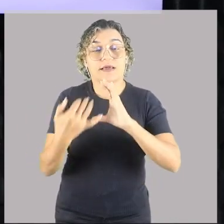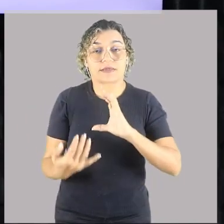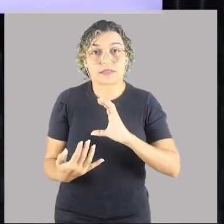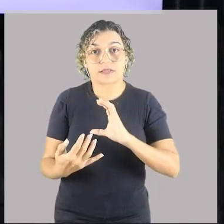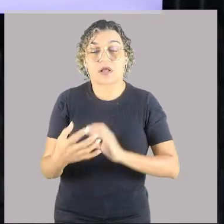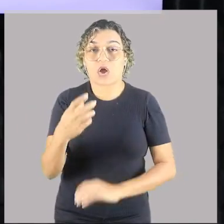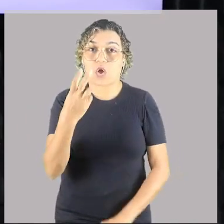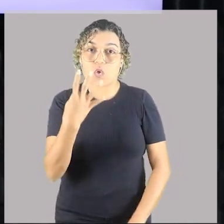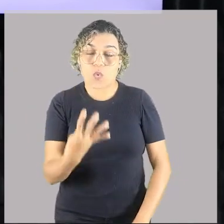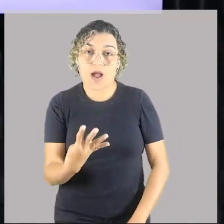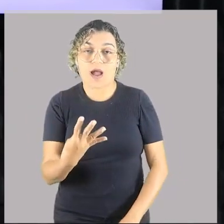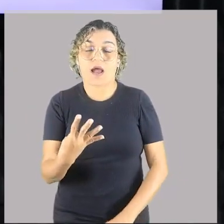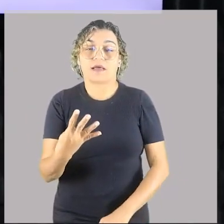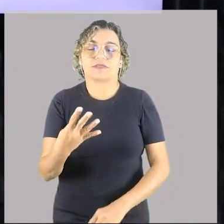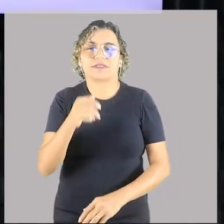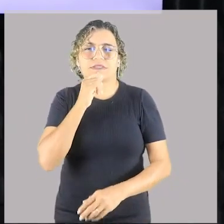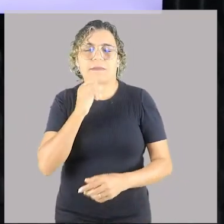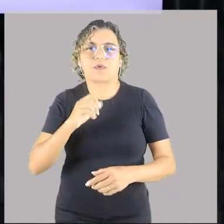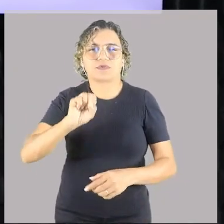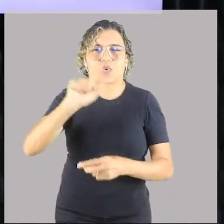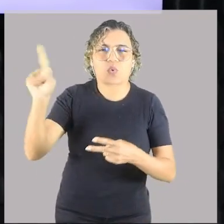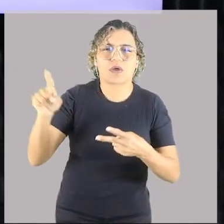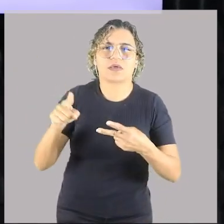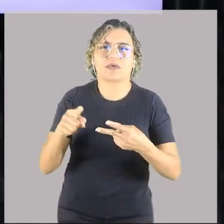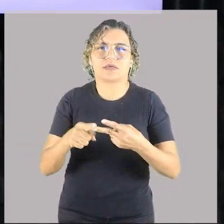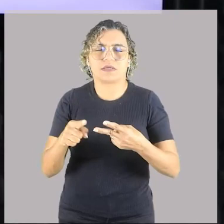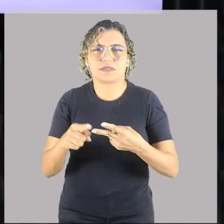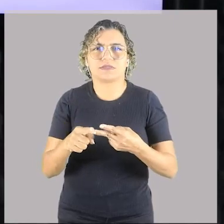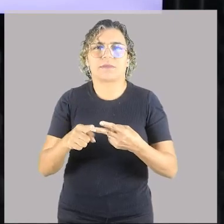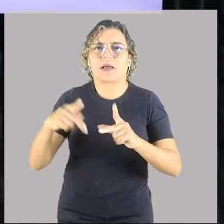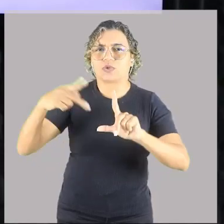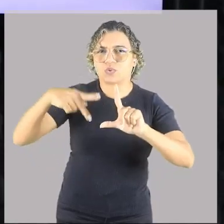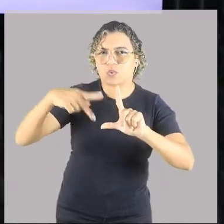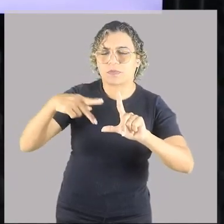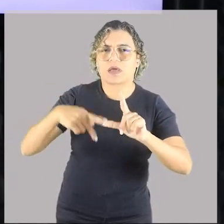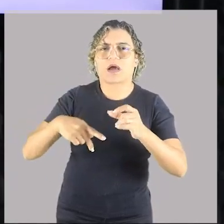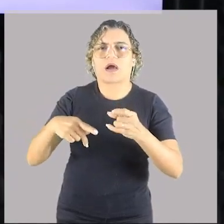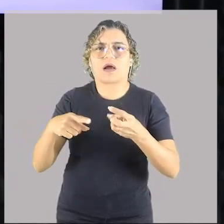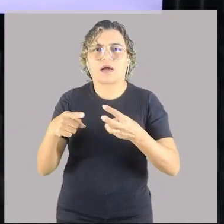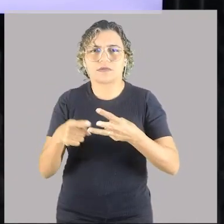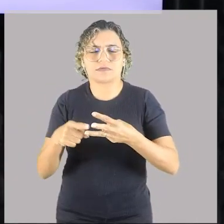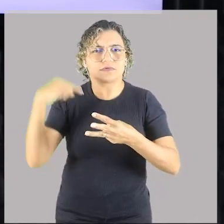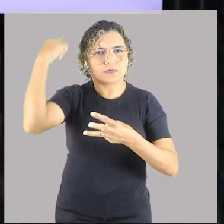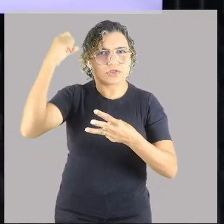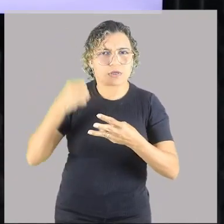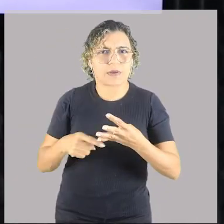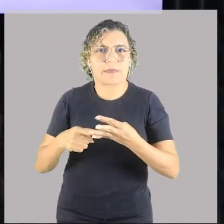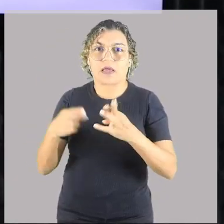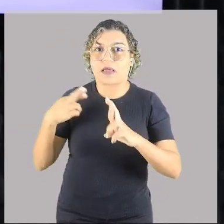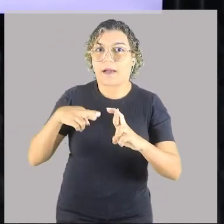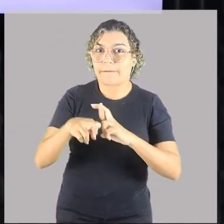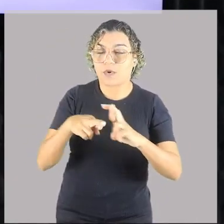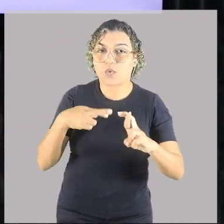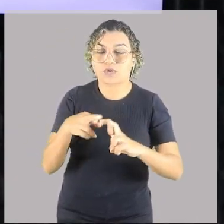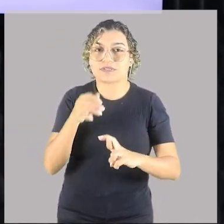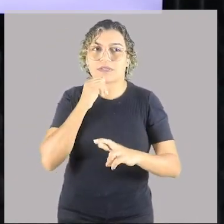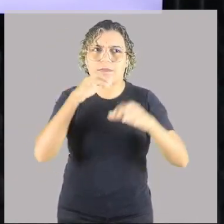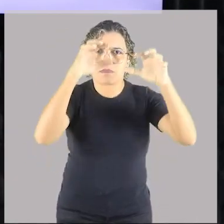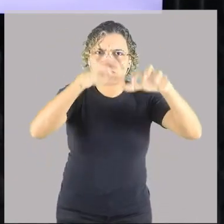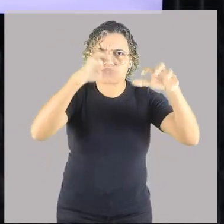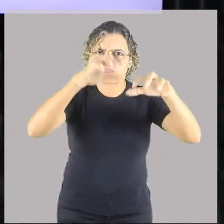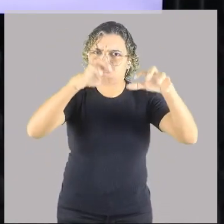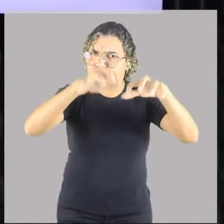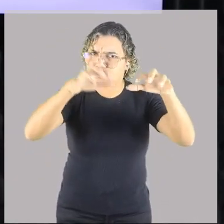caracterizando os 4 municípios, São Luís, Passo do Lumiar, São José de Ribamar e Raposa. As chuvas,